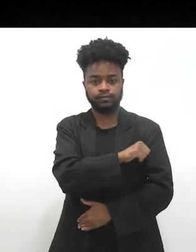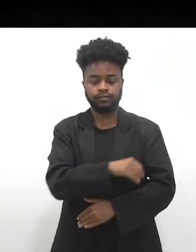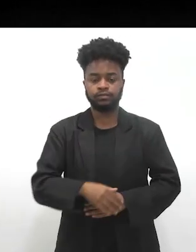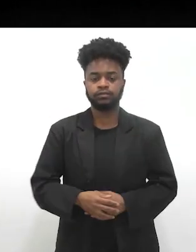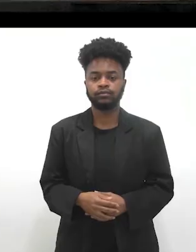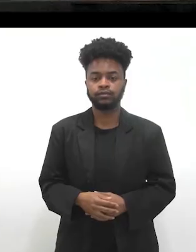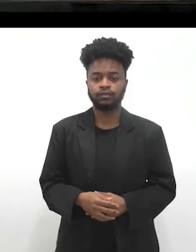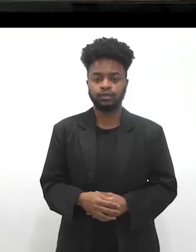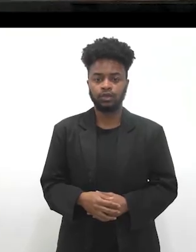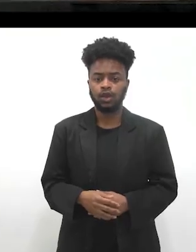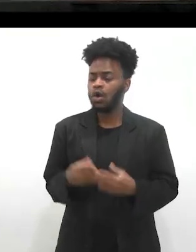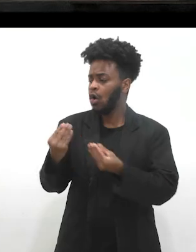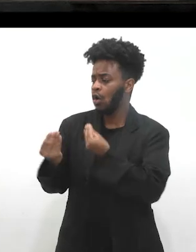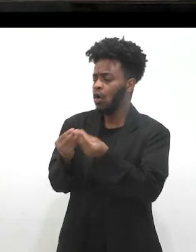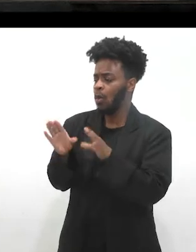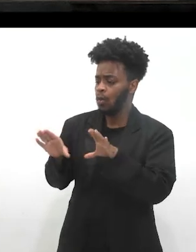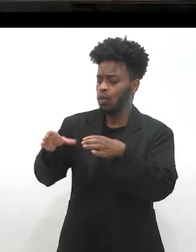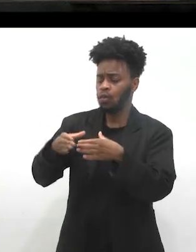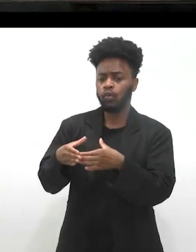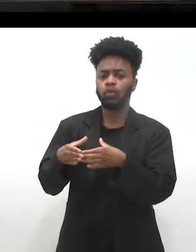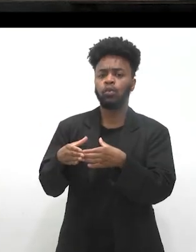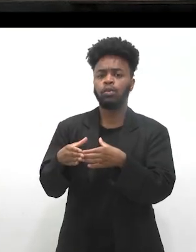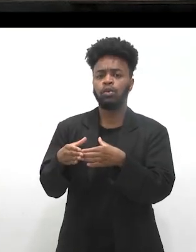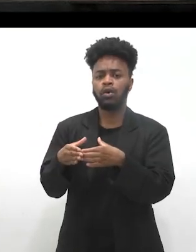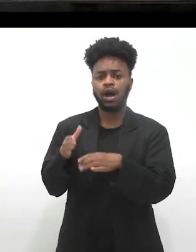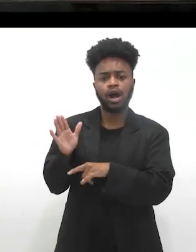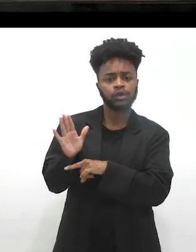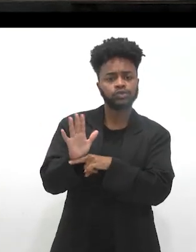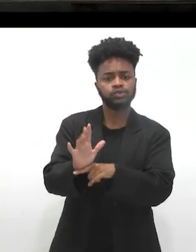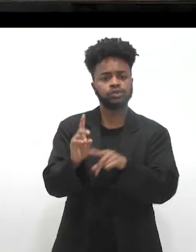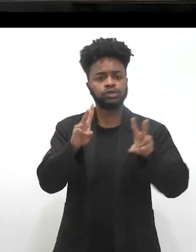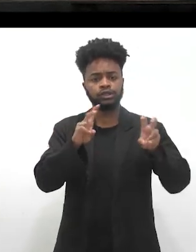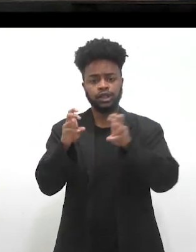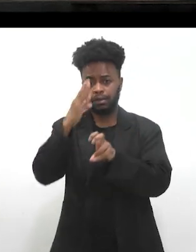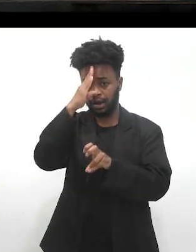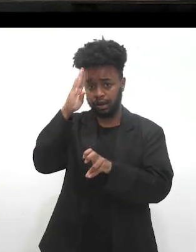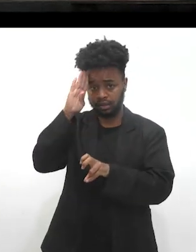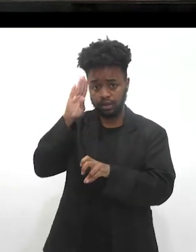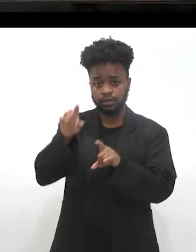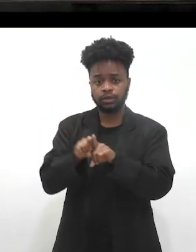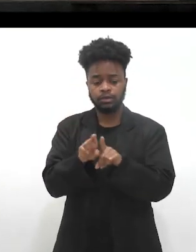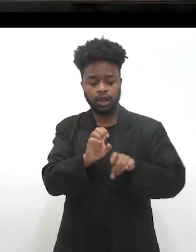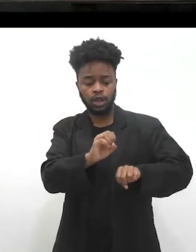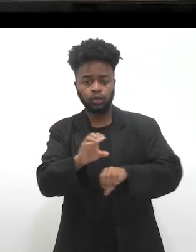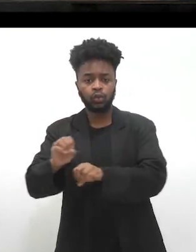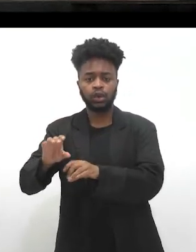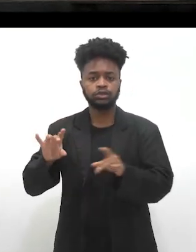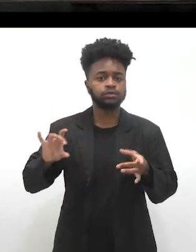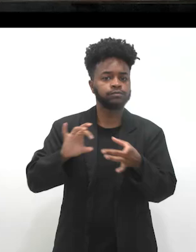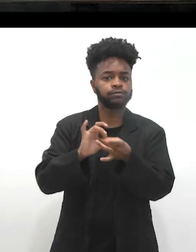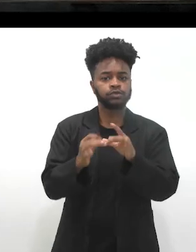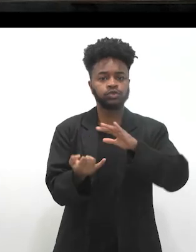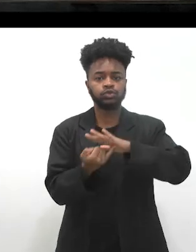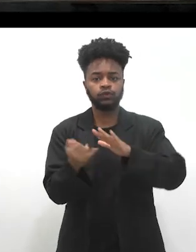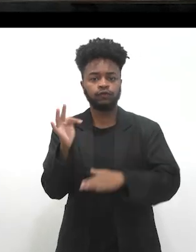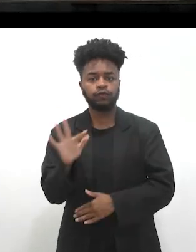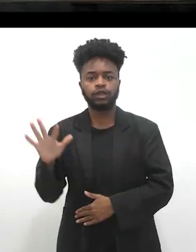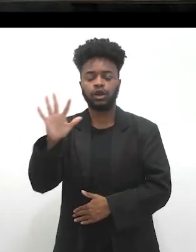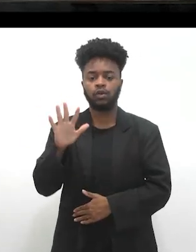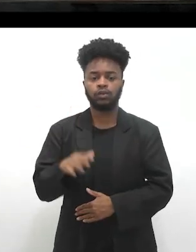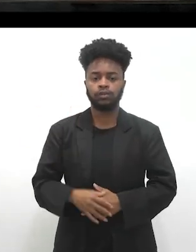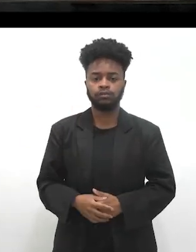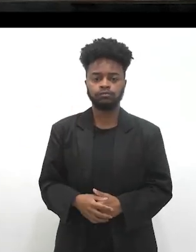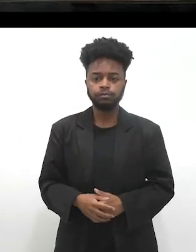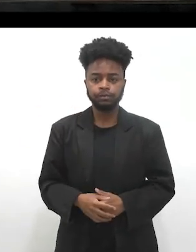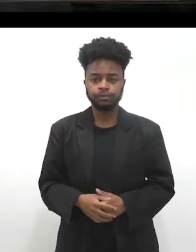Janeiro. De que forma esse grupo, esse fórum, ele ajuda nas questões acadêmicas e educacionais das instituições